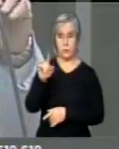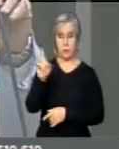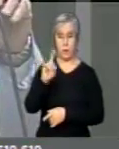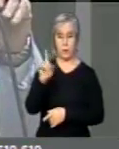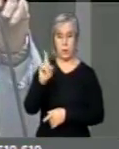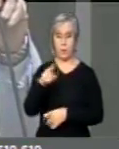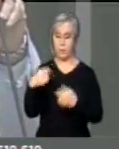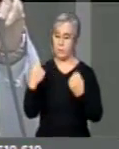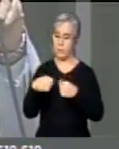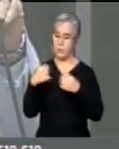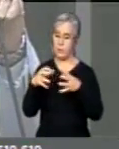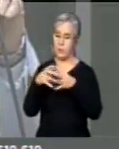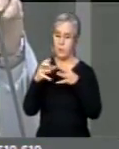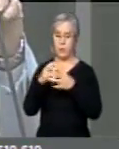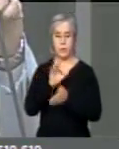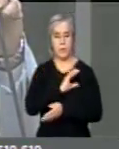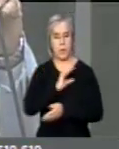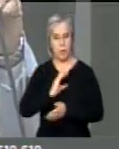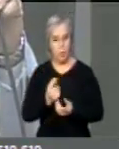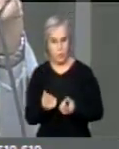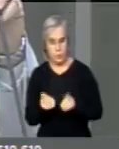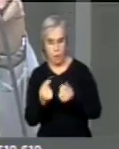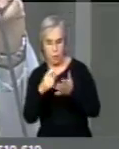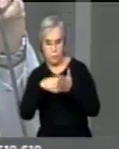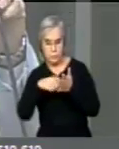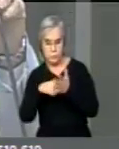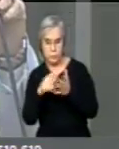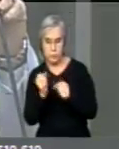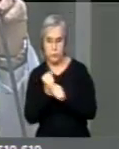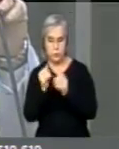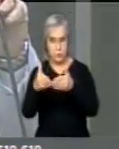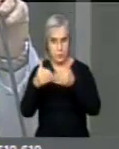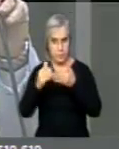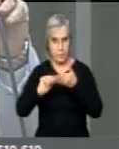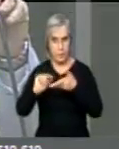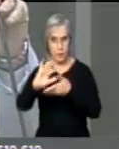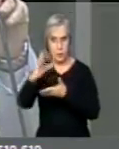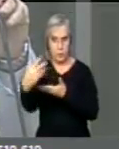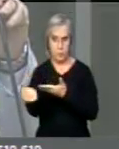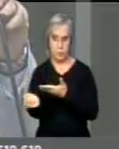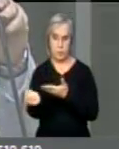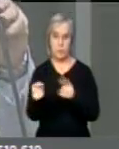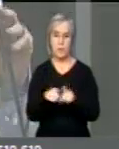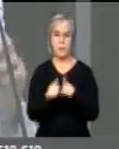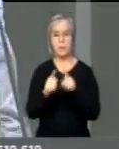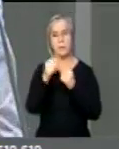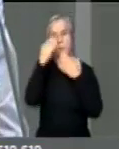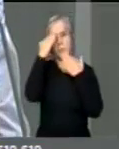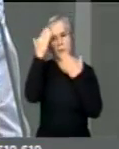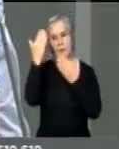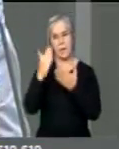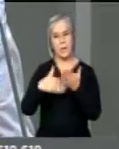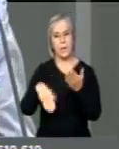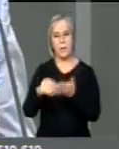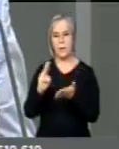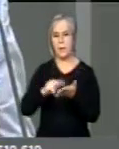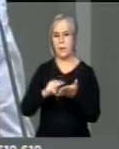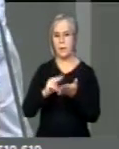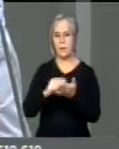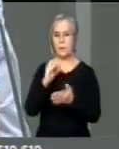uma demanda da Comissão de Finanças e Tributação, e agradecer os membros da